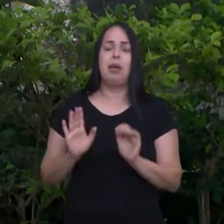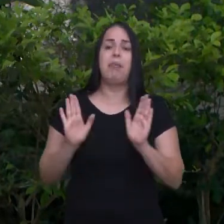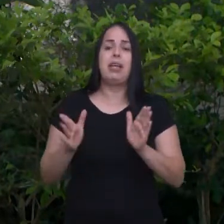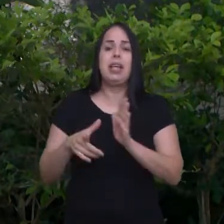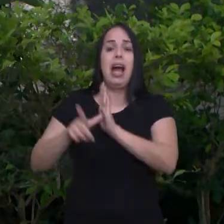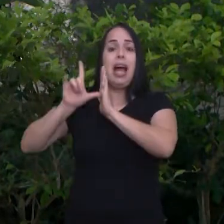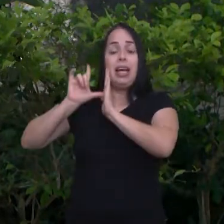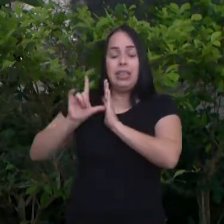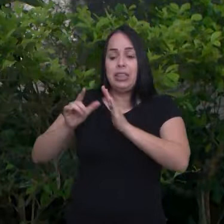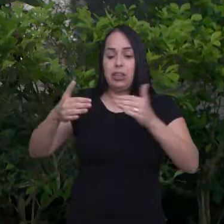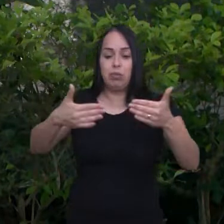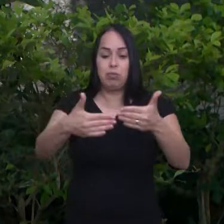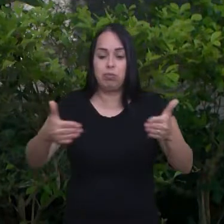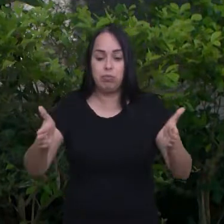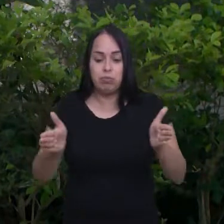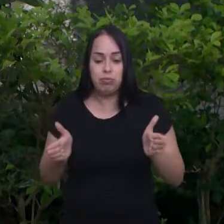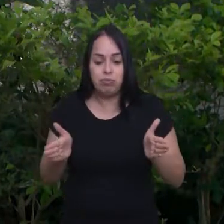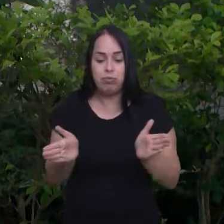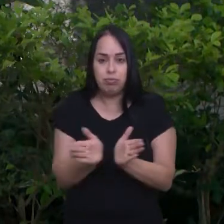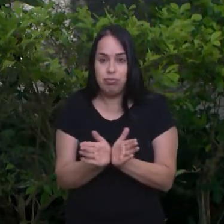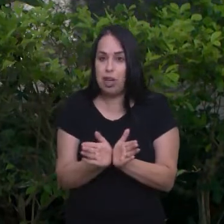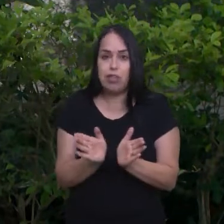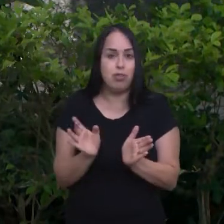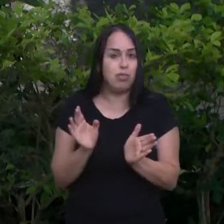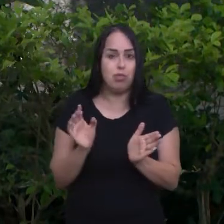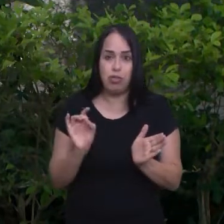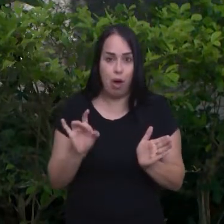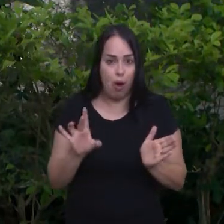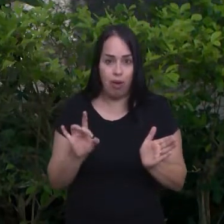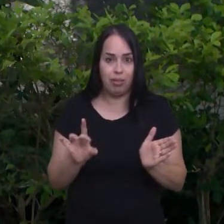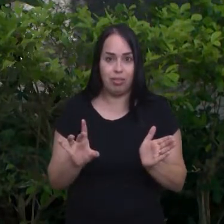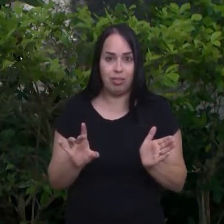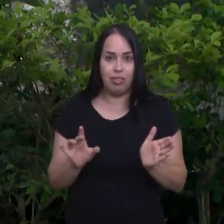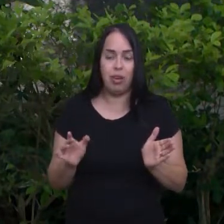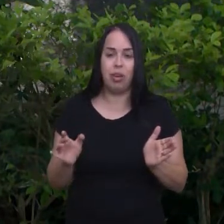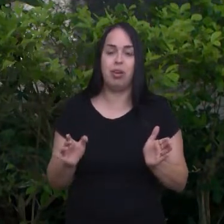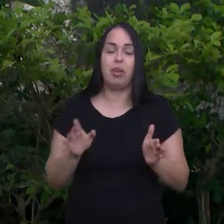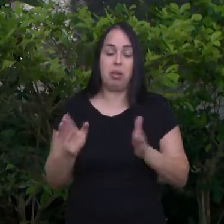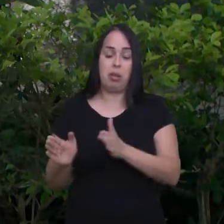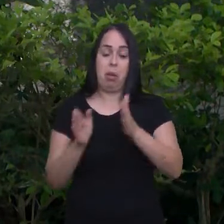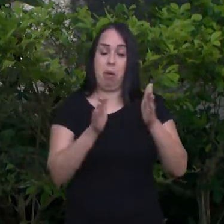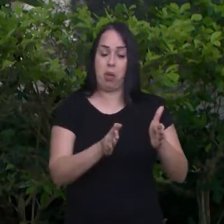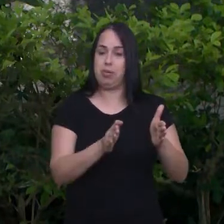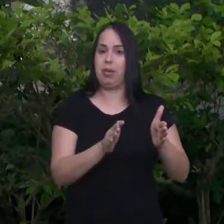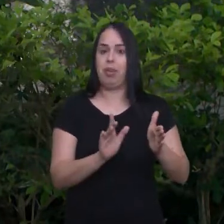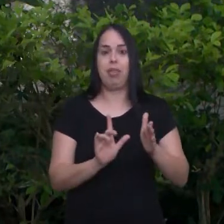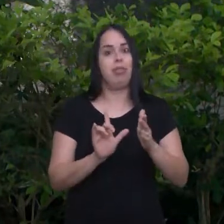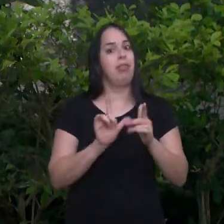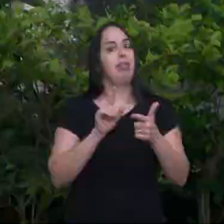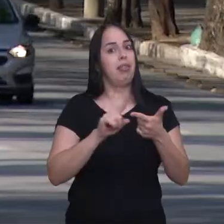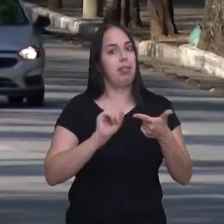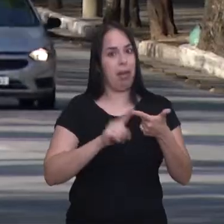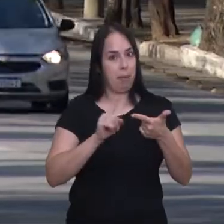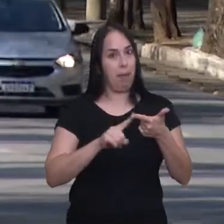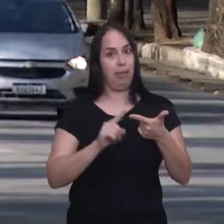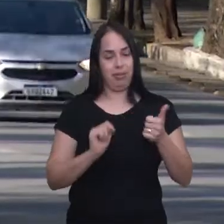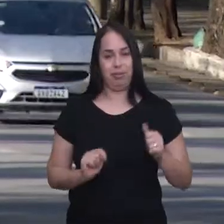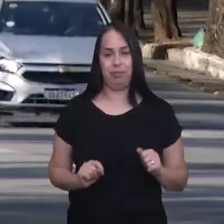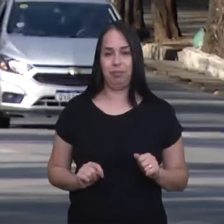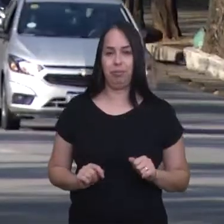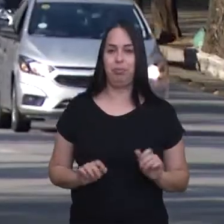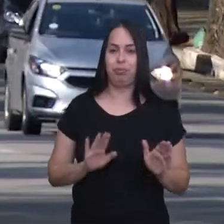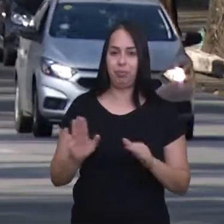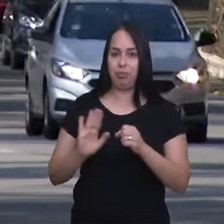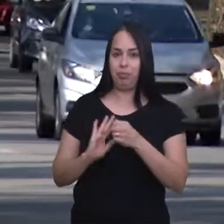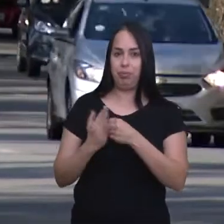o muro da frente, só a parte da frente. O hospital veio depois da capela. Tão importante para